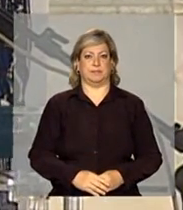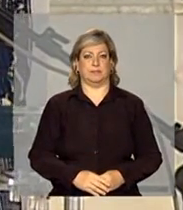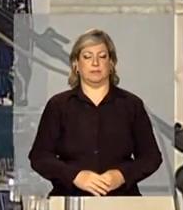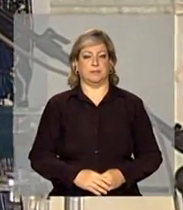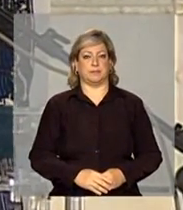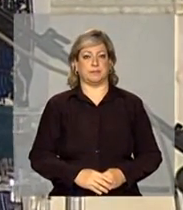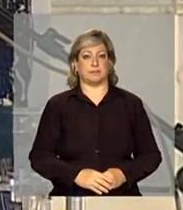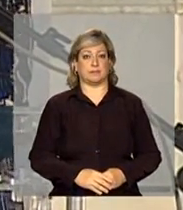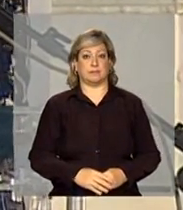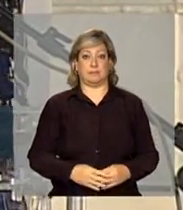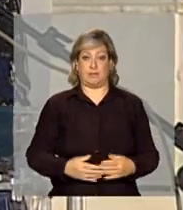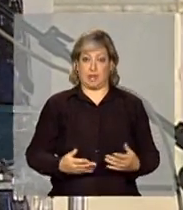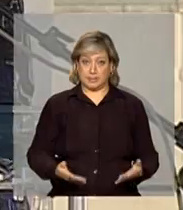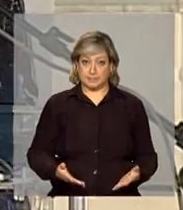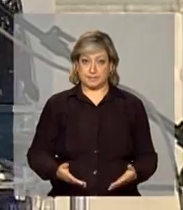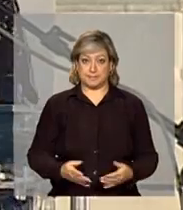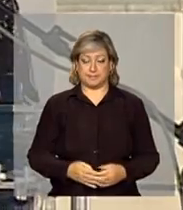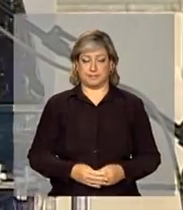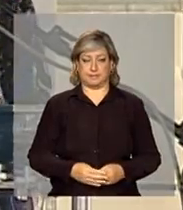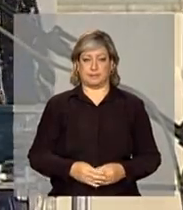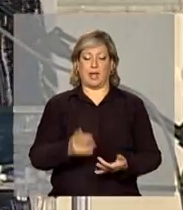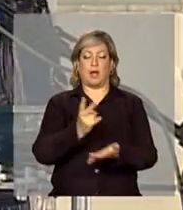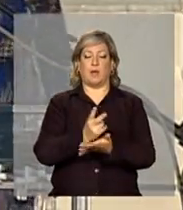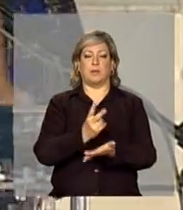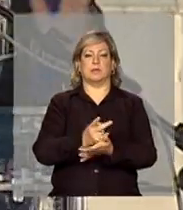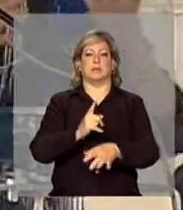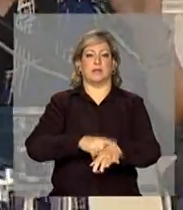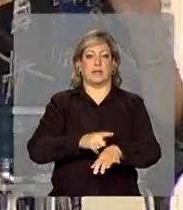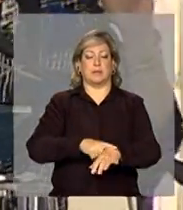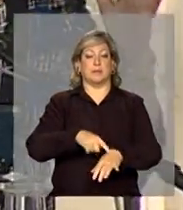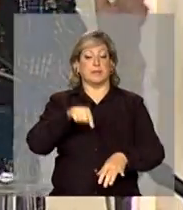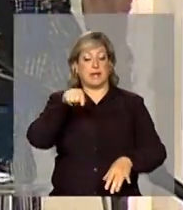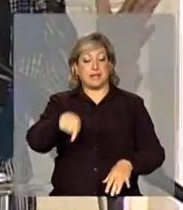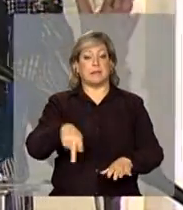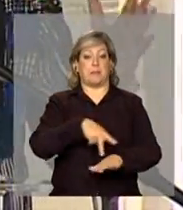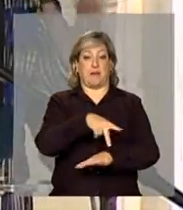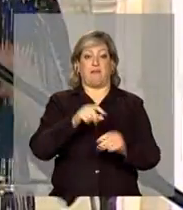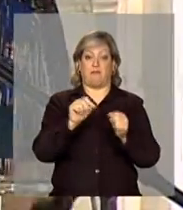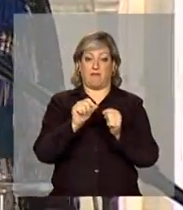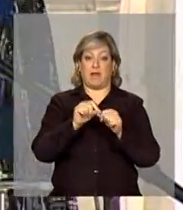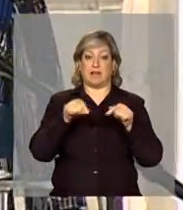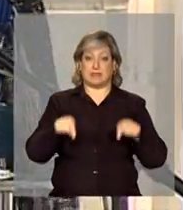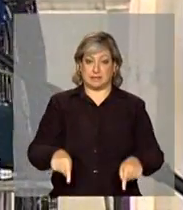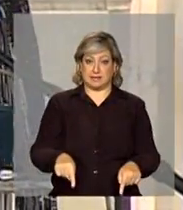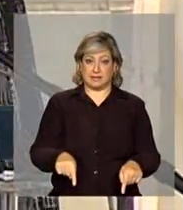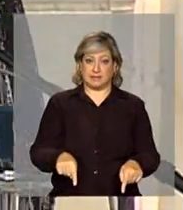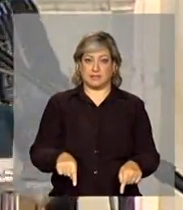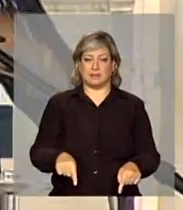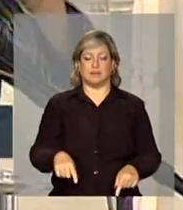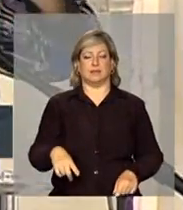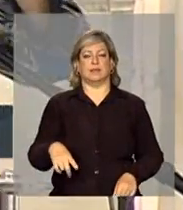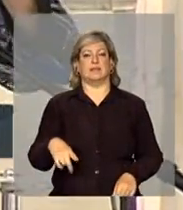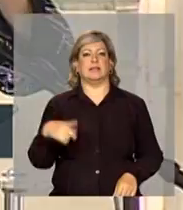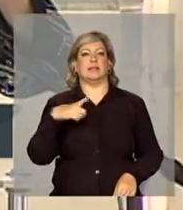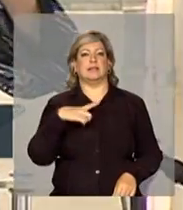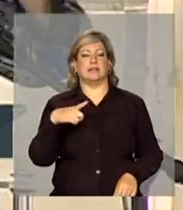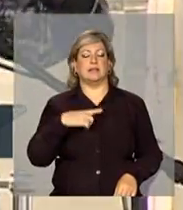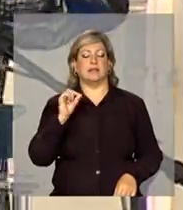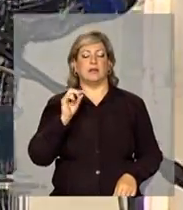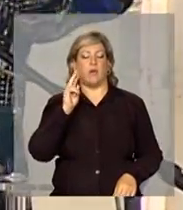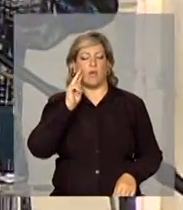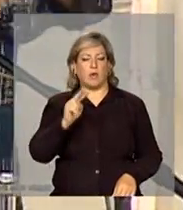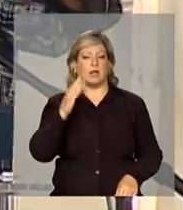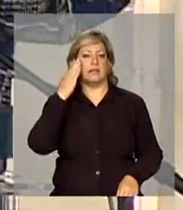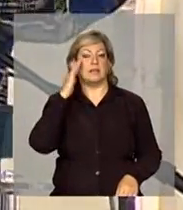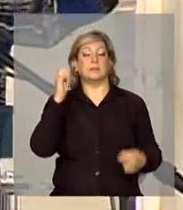Aí, ao mesmo tempo, esse país que faz isso, que tem de olhar e ver que